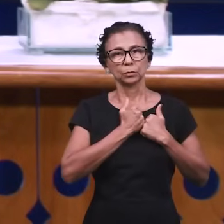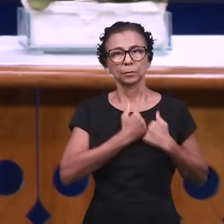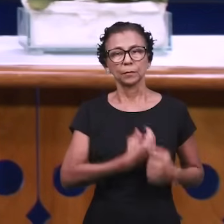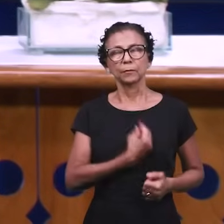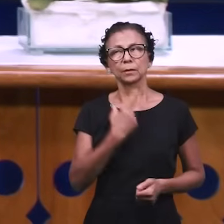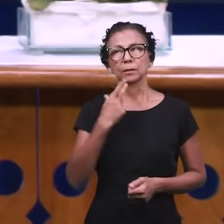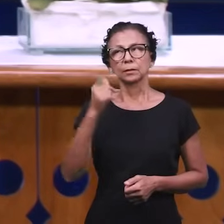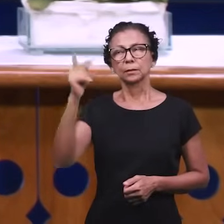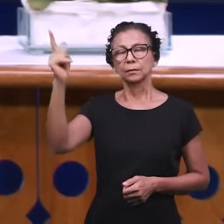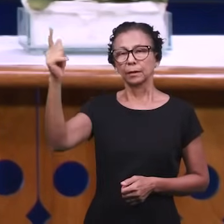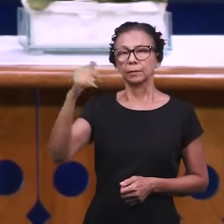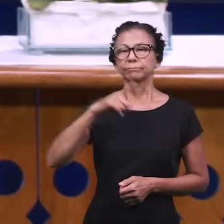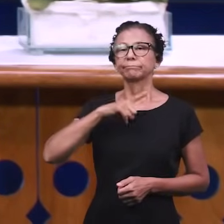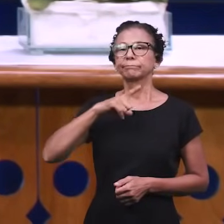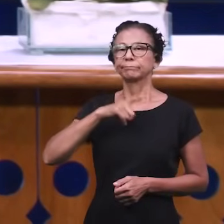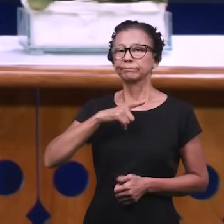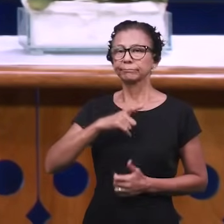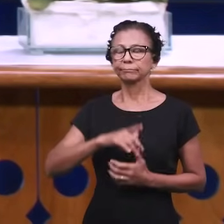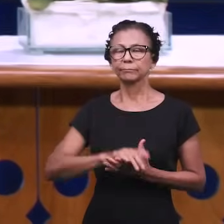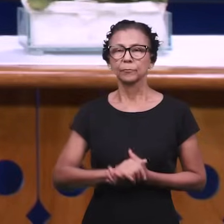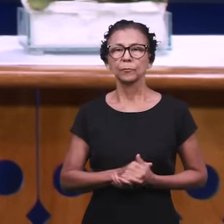nos desse a vida.